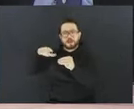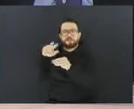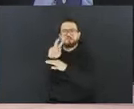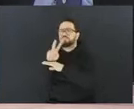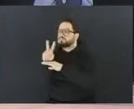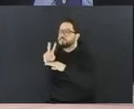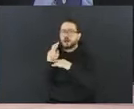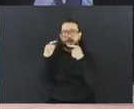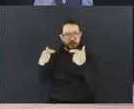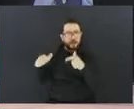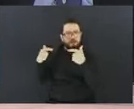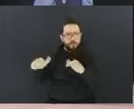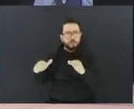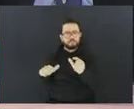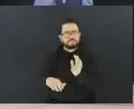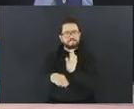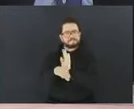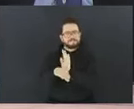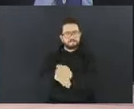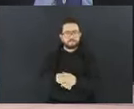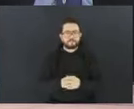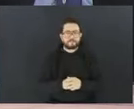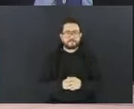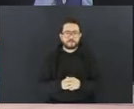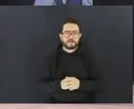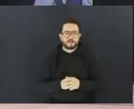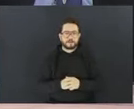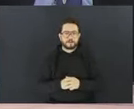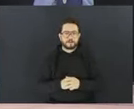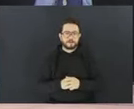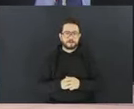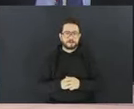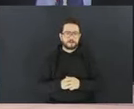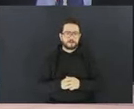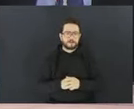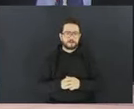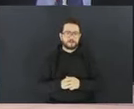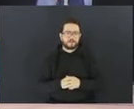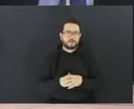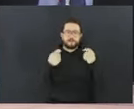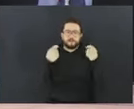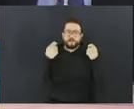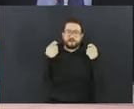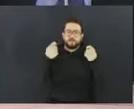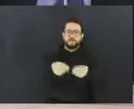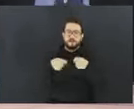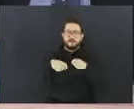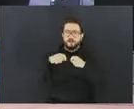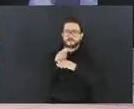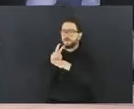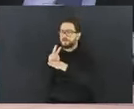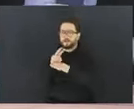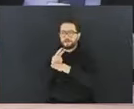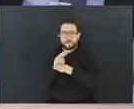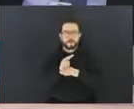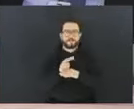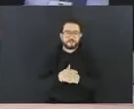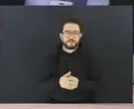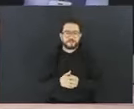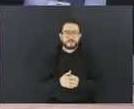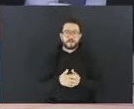além dos policiais baixados por Covid, né, a gente tivesse efetivo para completar as viaturas de rádio patrulhamento. Agora assumiu